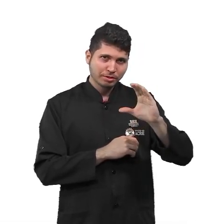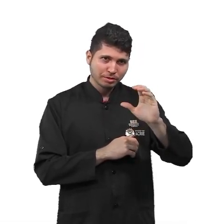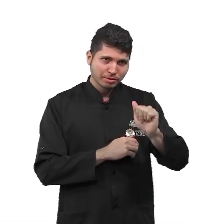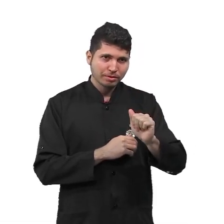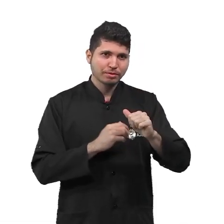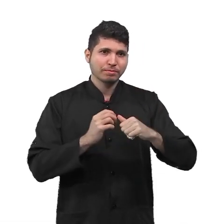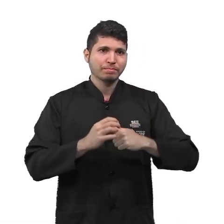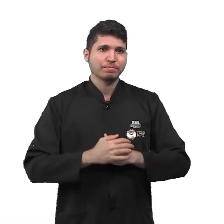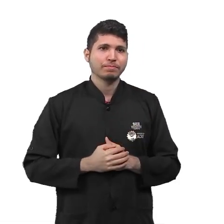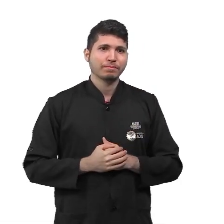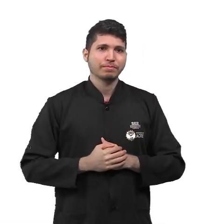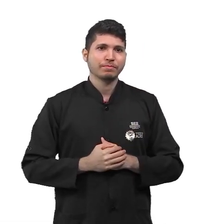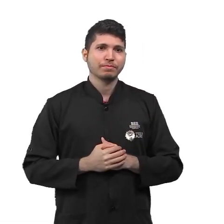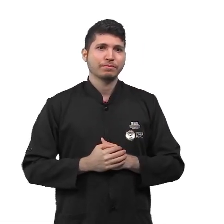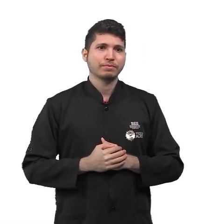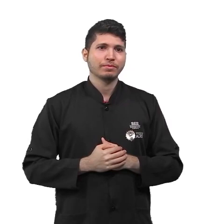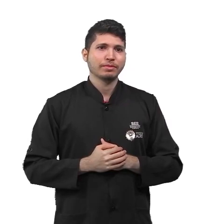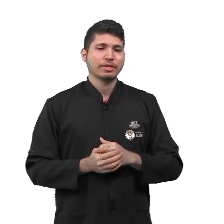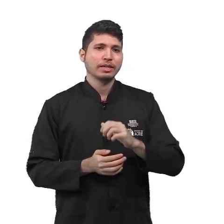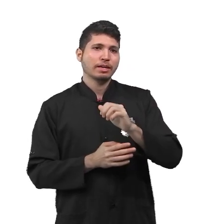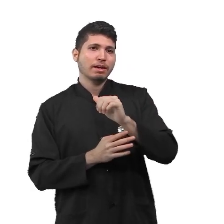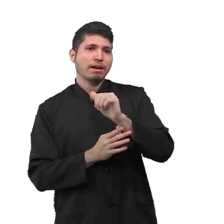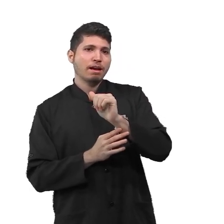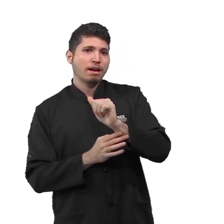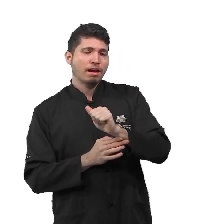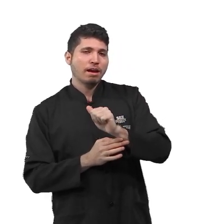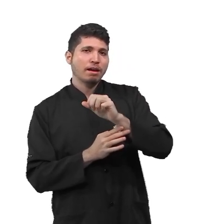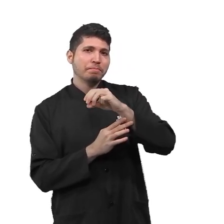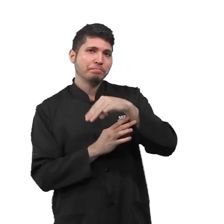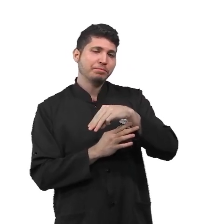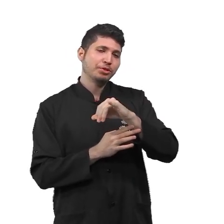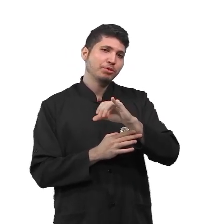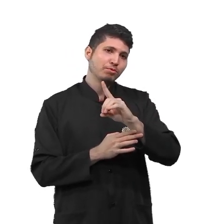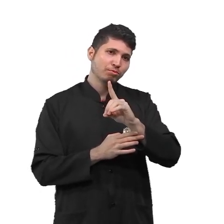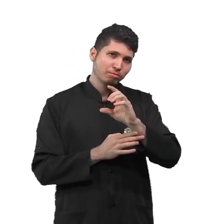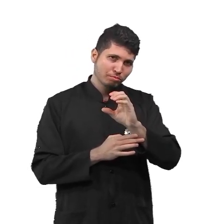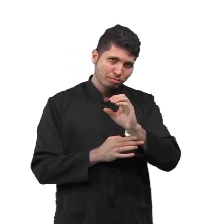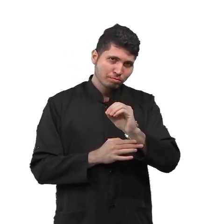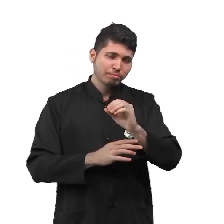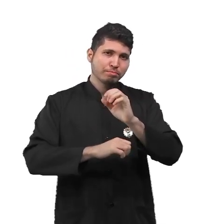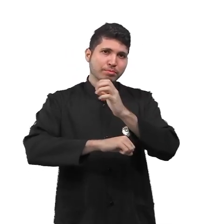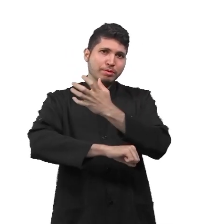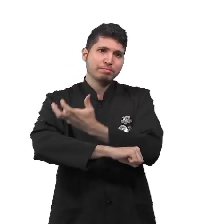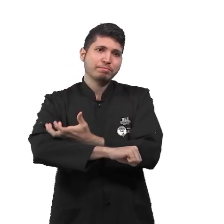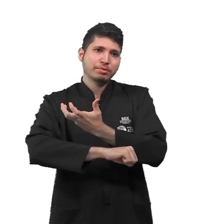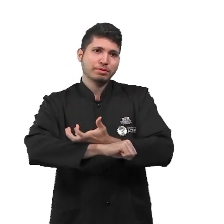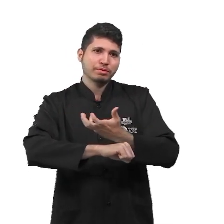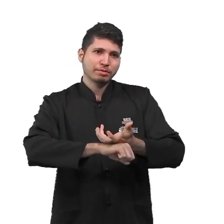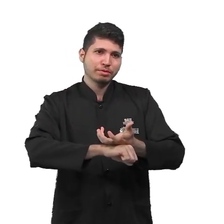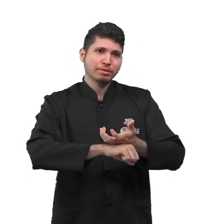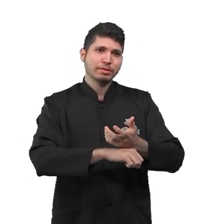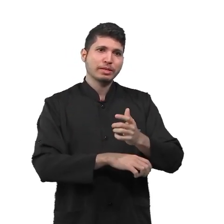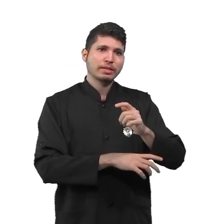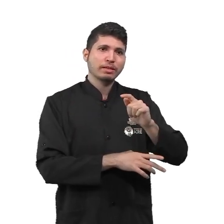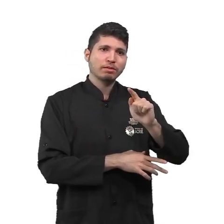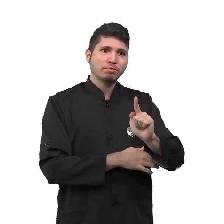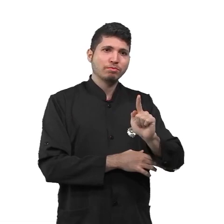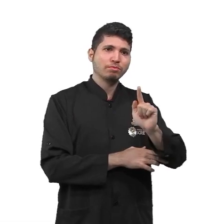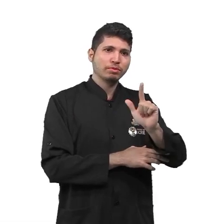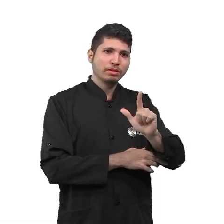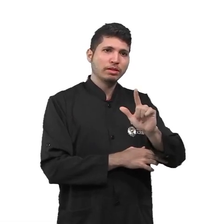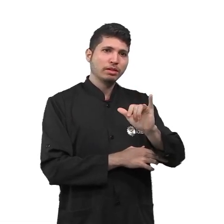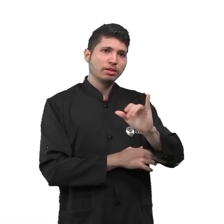para os animais. Então, tanto quanto a planta quanto os animais, quando a gente precisa de uma fonte rápida ali de açúcar, né,